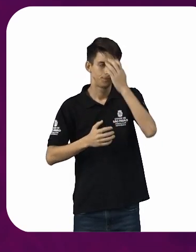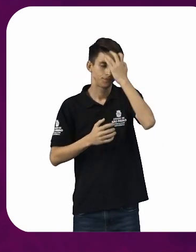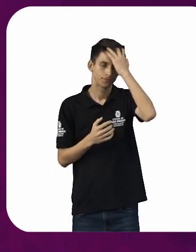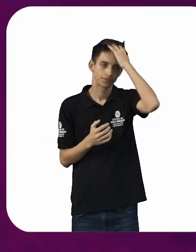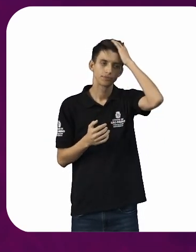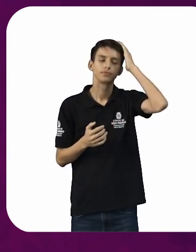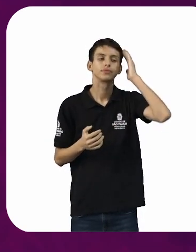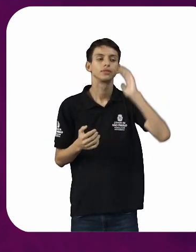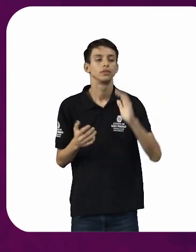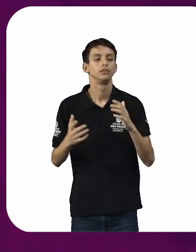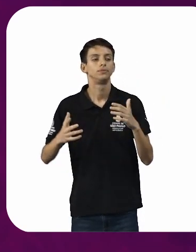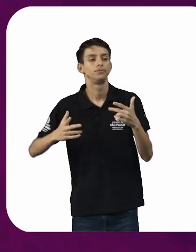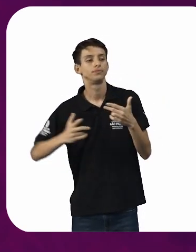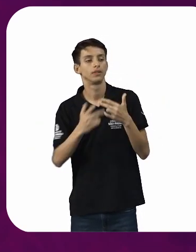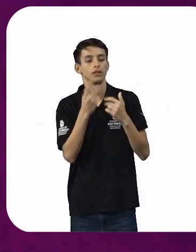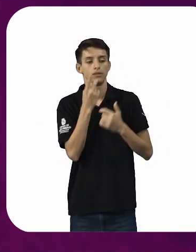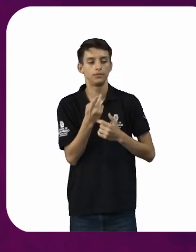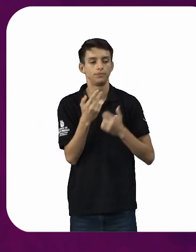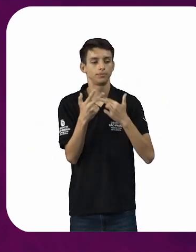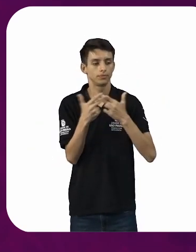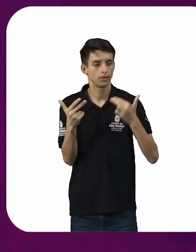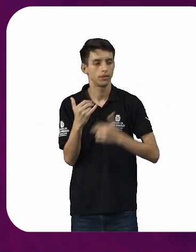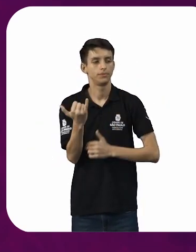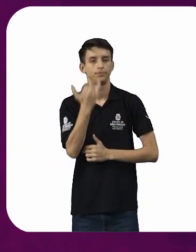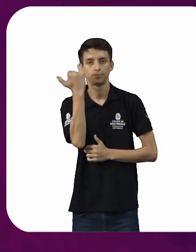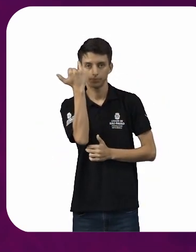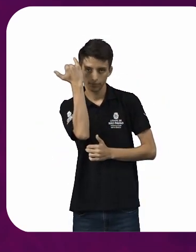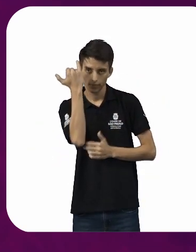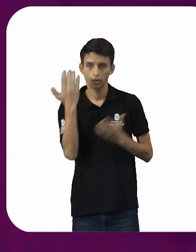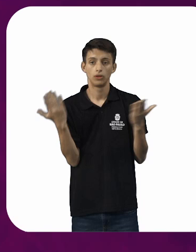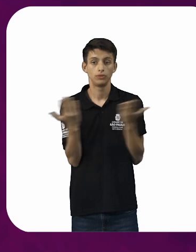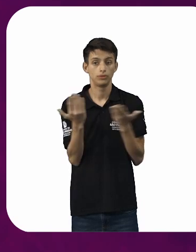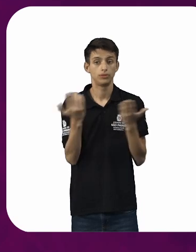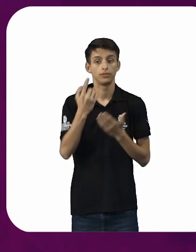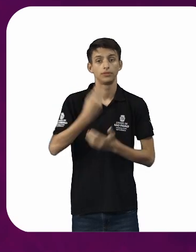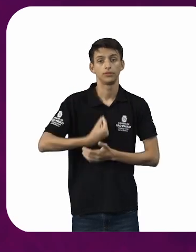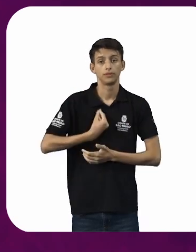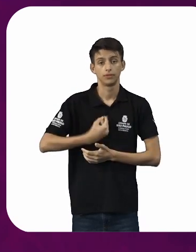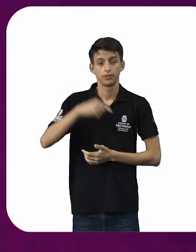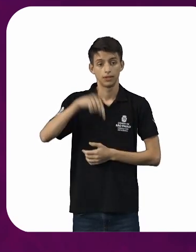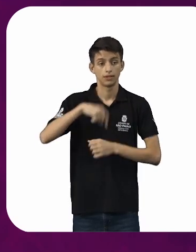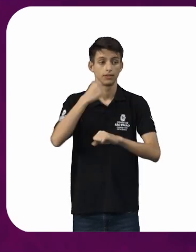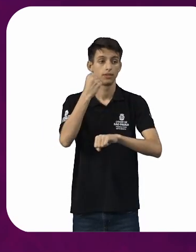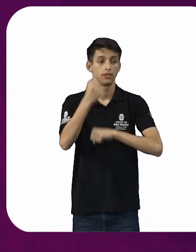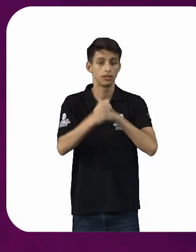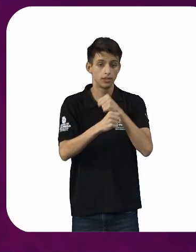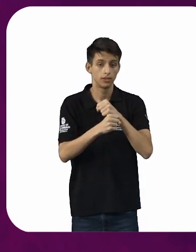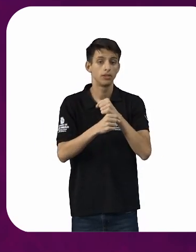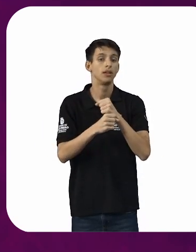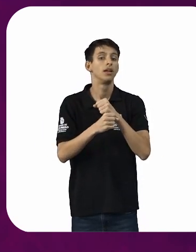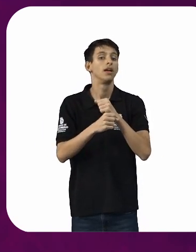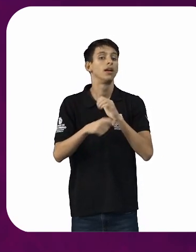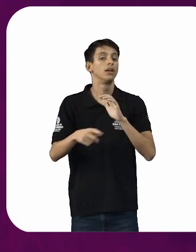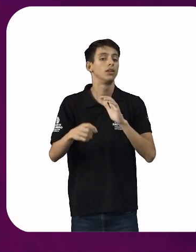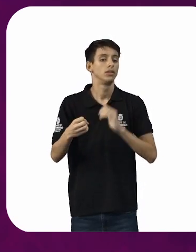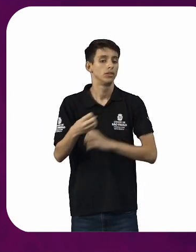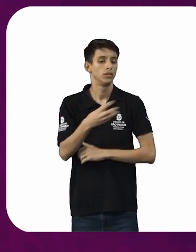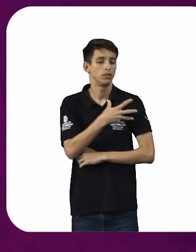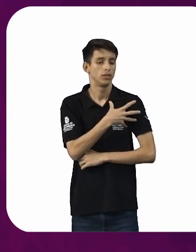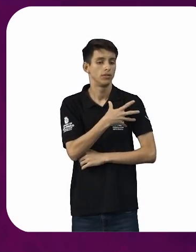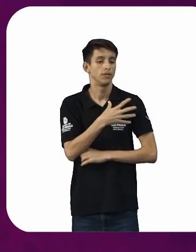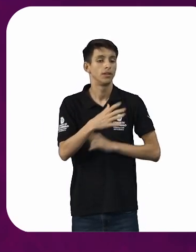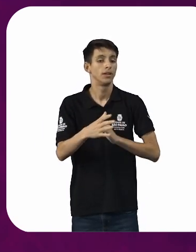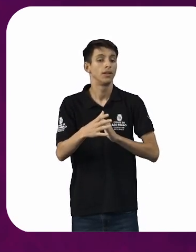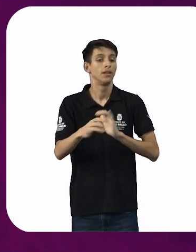enfrentamento, um elemento importante que acho que a nossa sociedade está vivendo neste ano é a introdução da nova lei de injúria, que é a lei